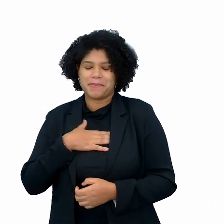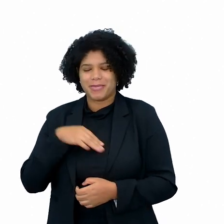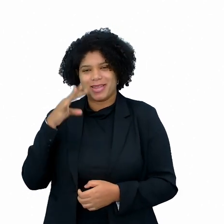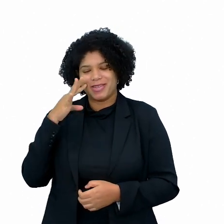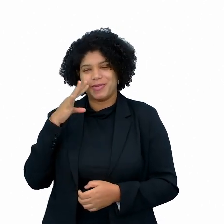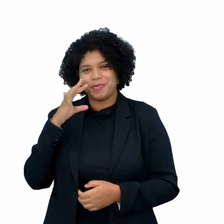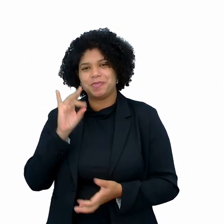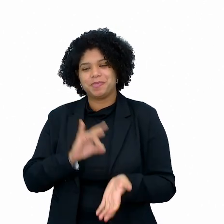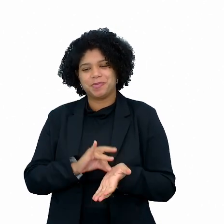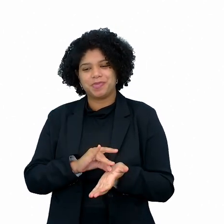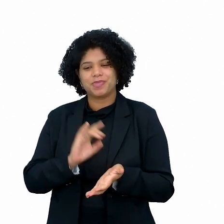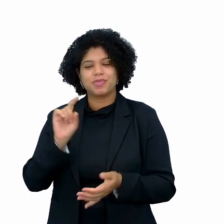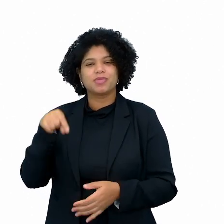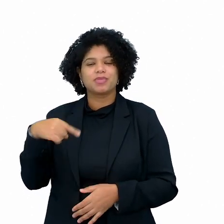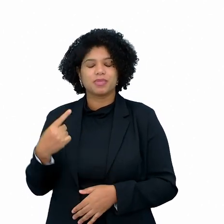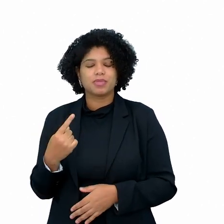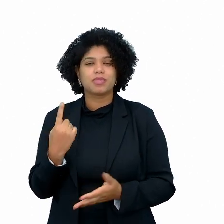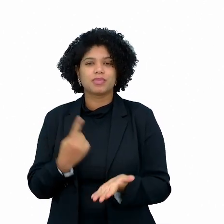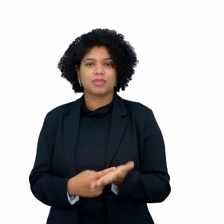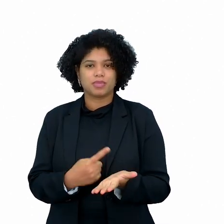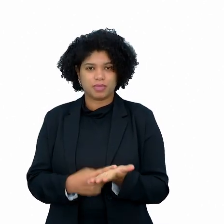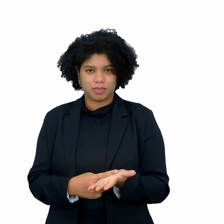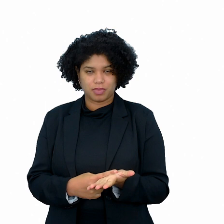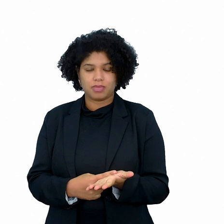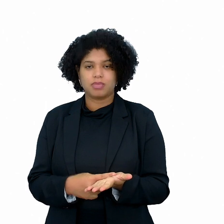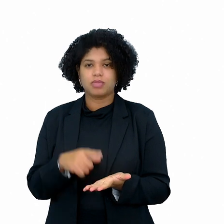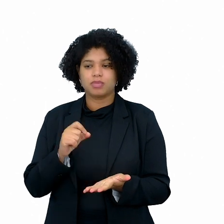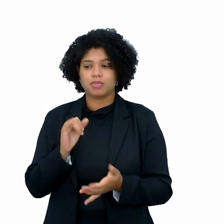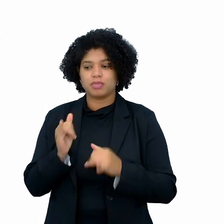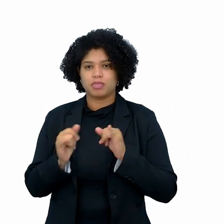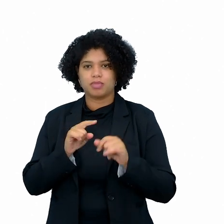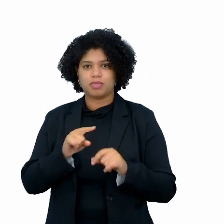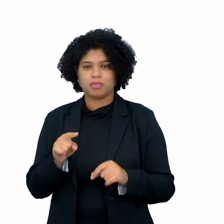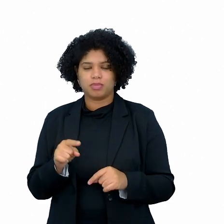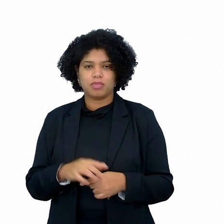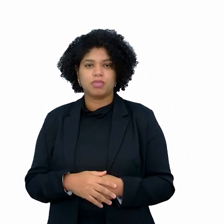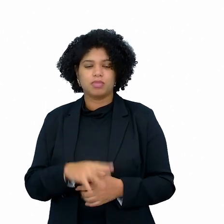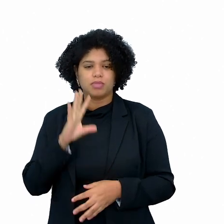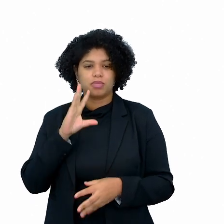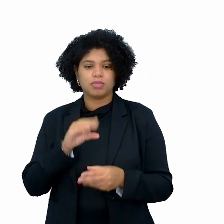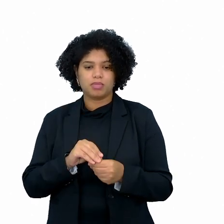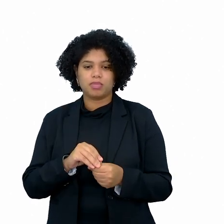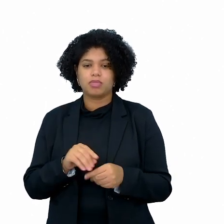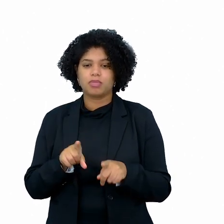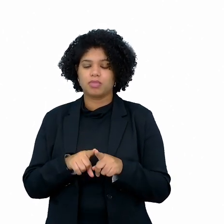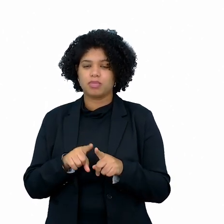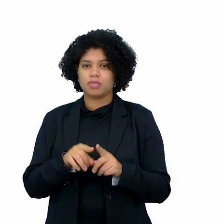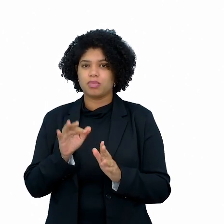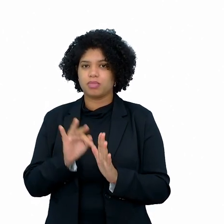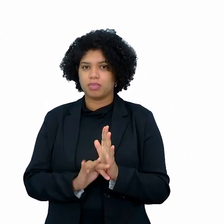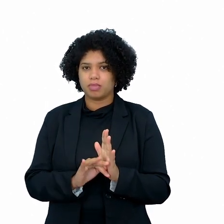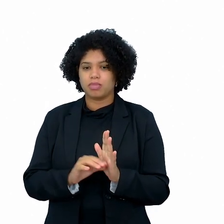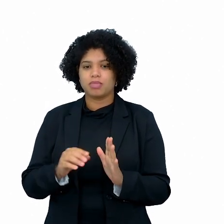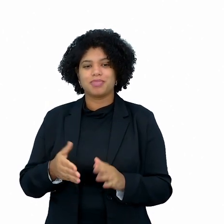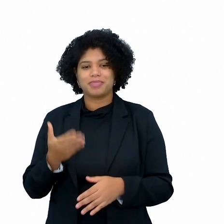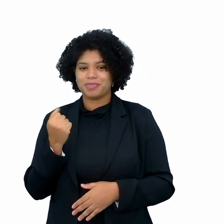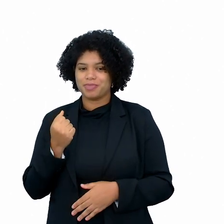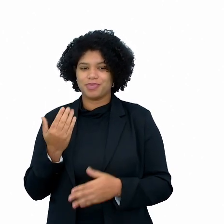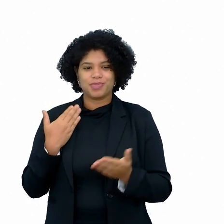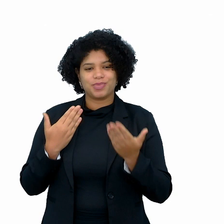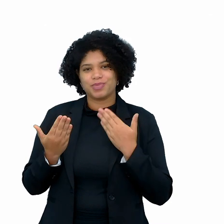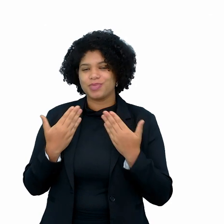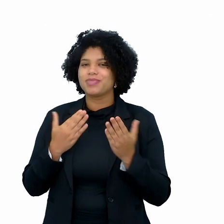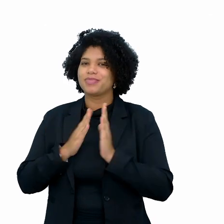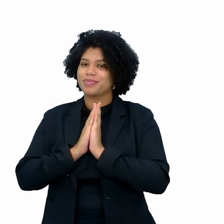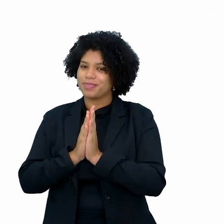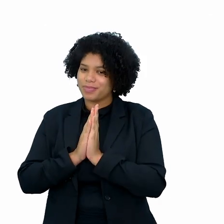isso. Logo mais a gente vem com essa devolutiva dessas coisas, e o formulário está ali. Vamos nos comunicar, por